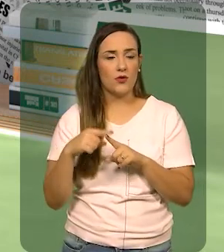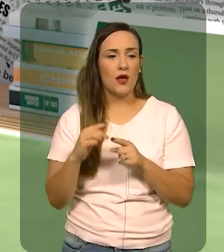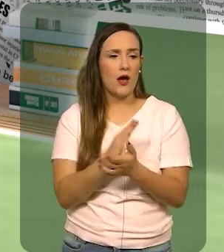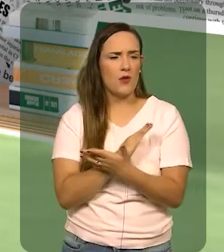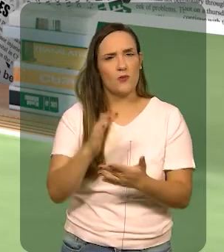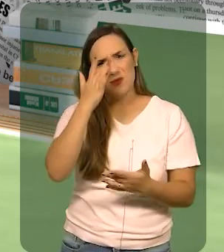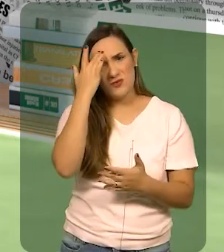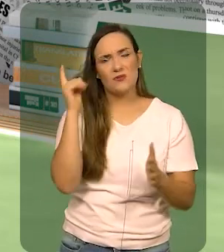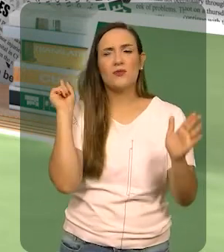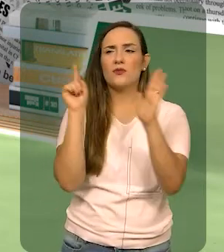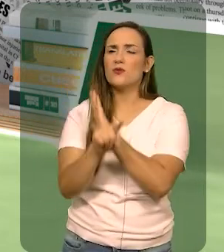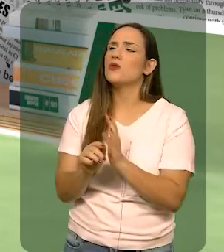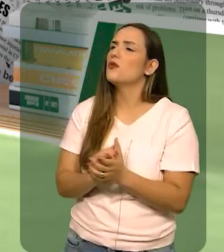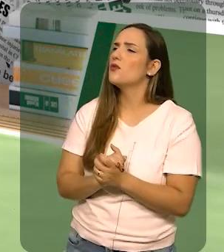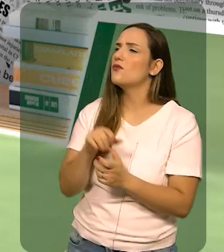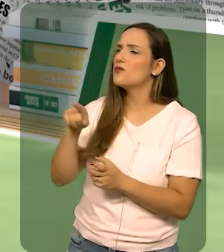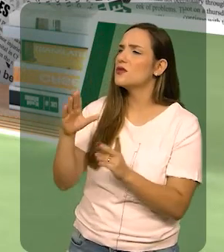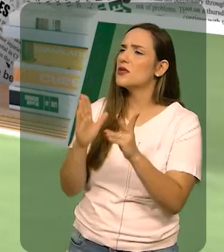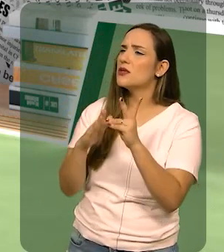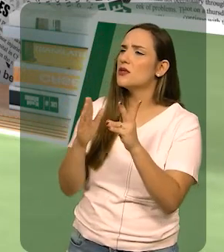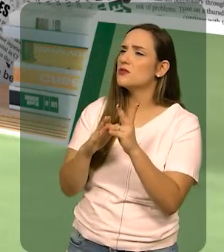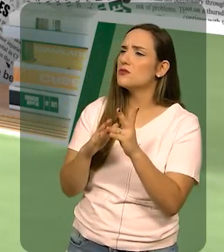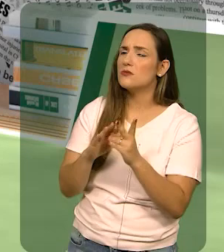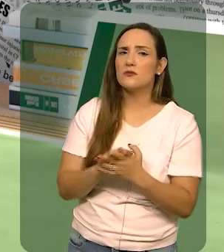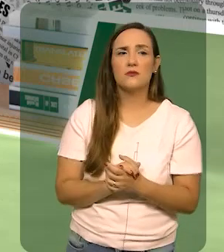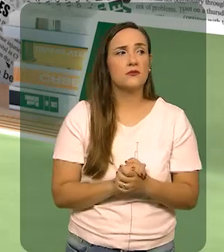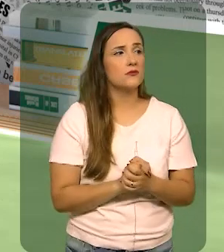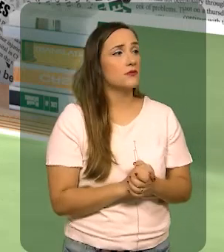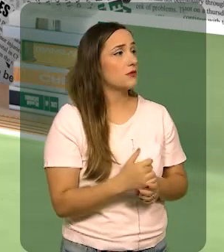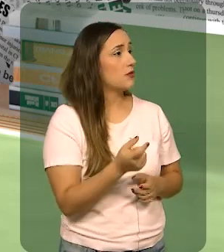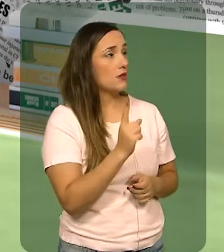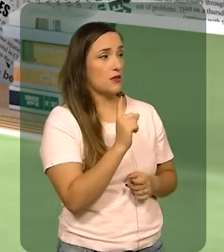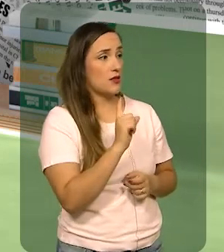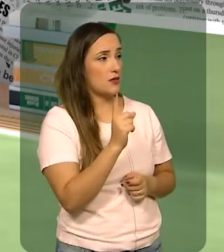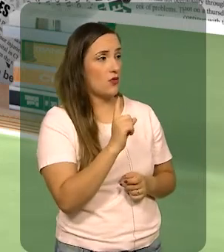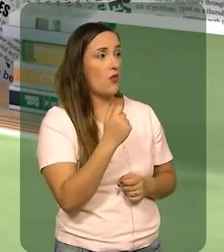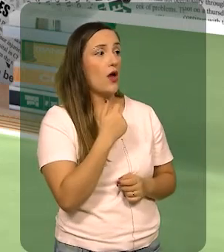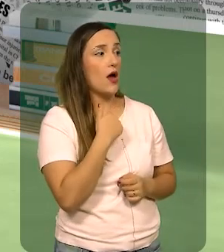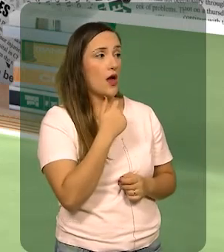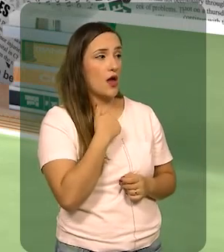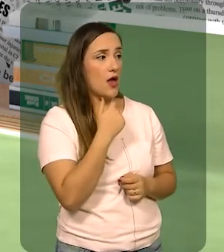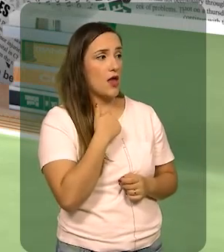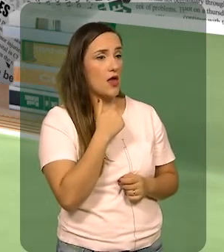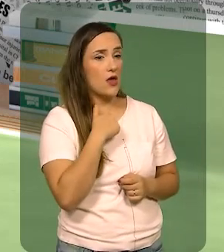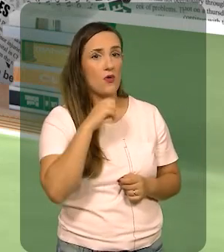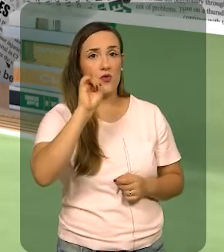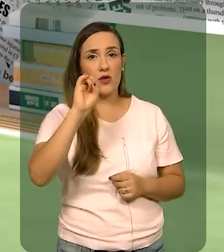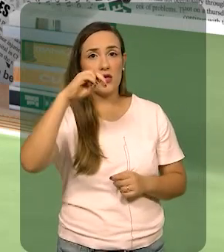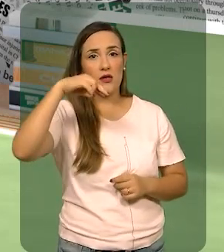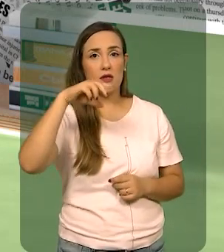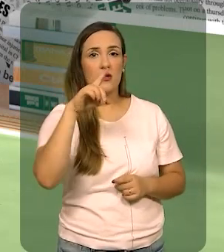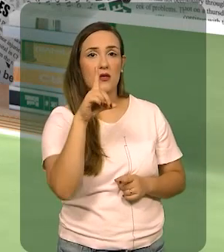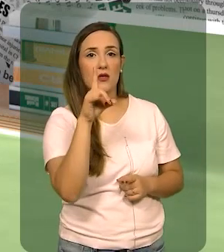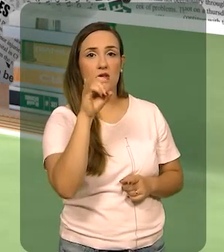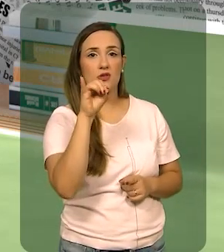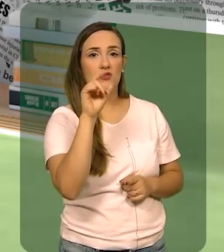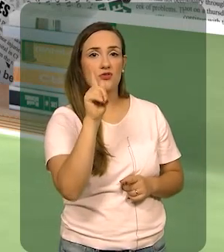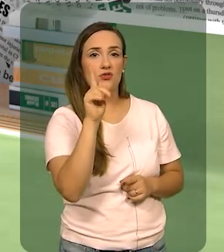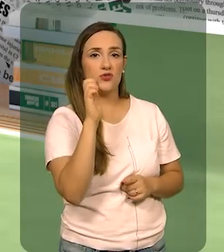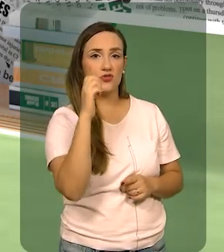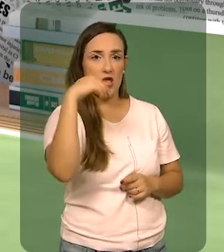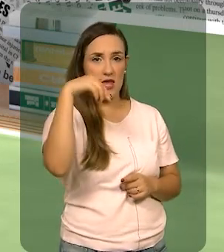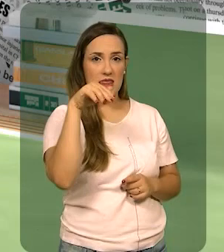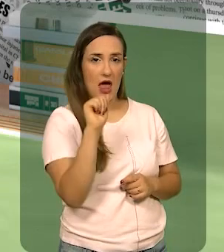pessoas que me perguntavam assim: você é índio? Não, eu sou indígena terena. Por que não índio? Eu